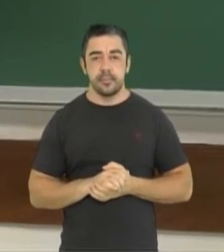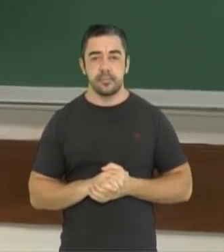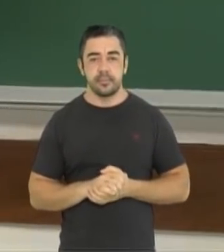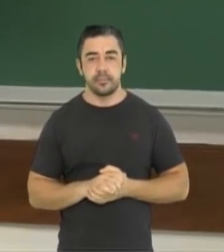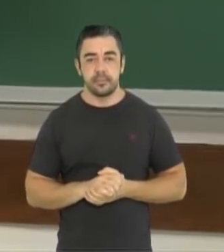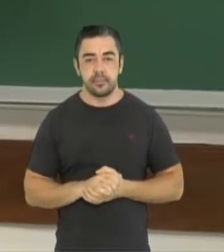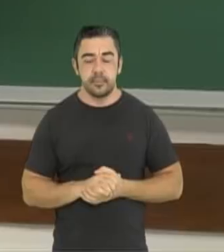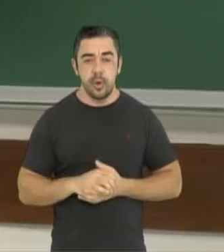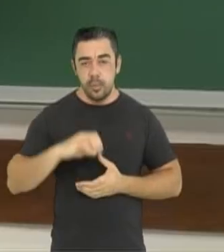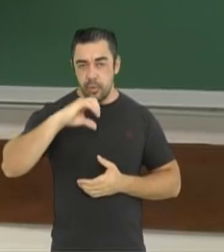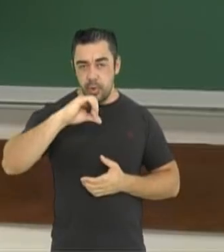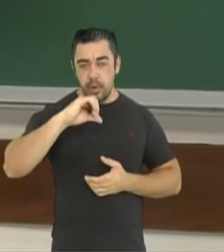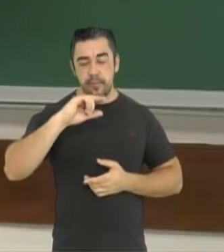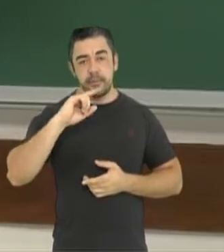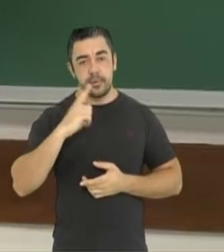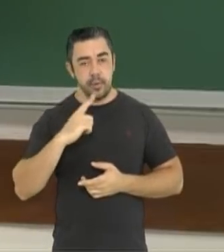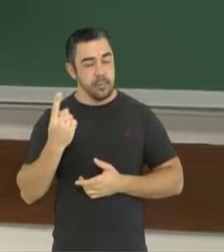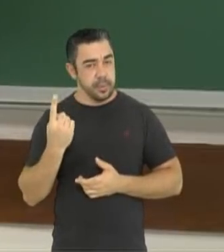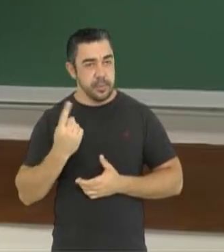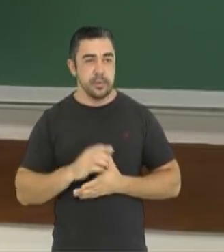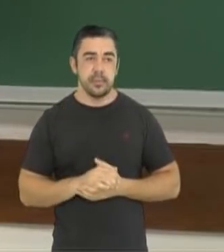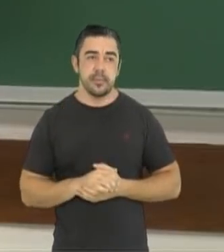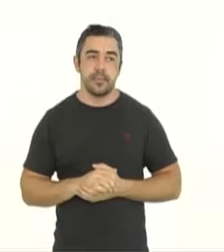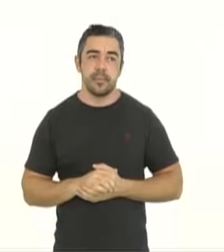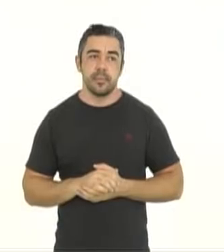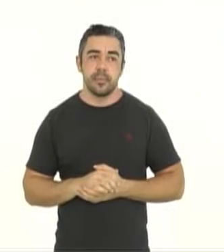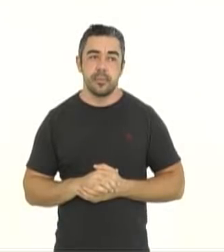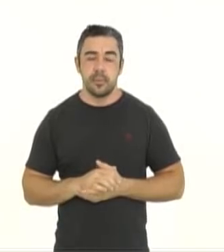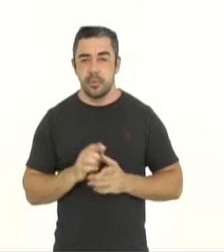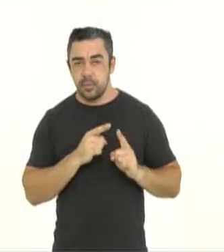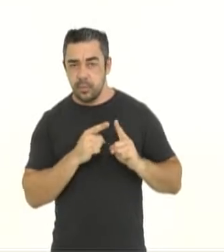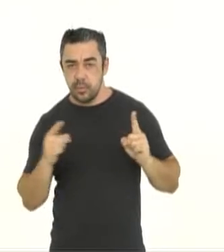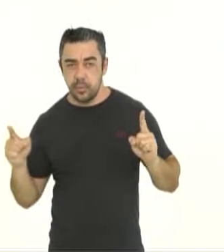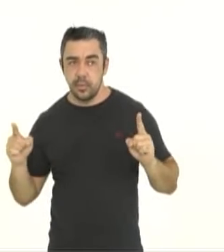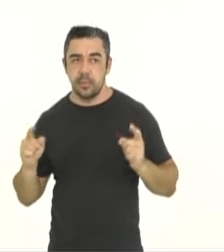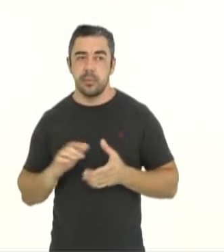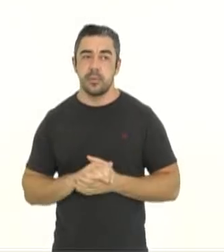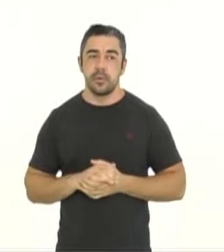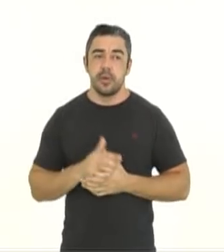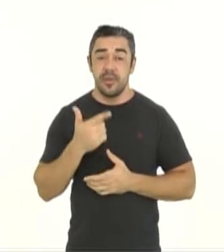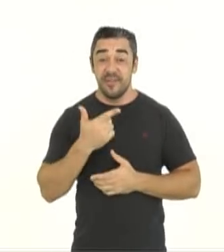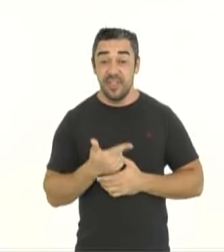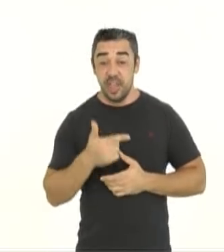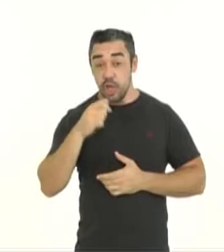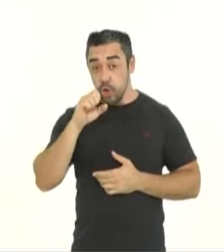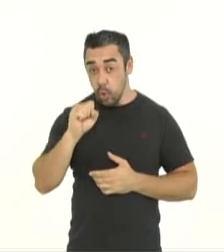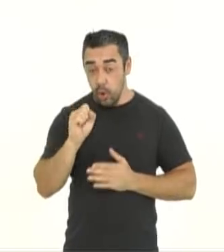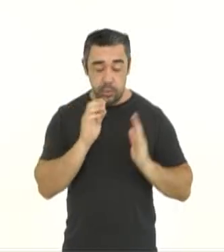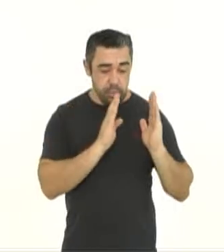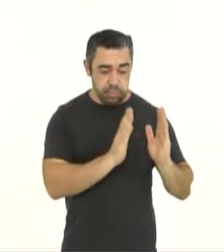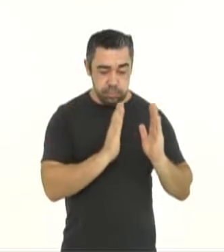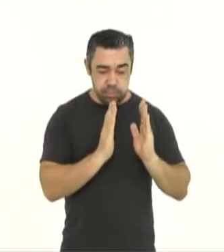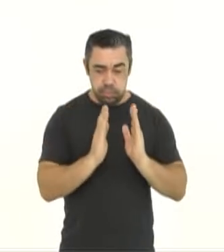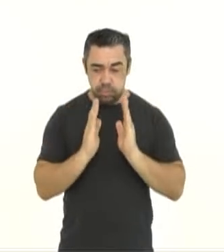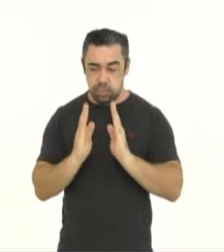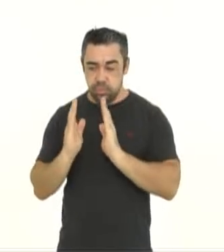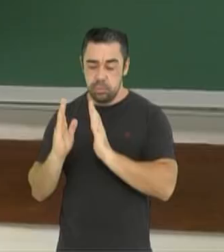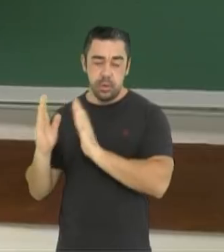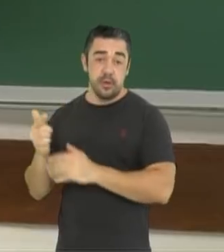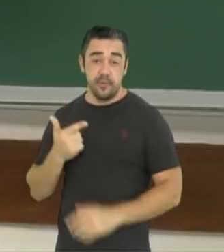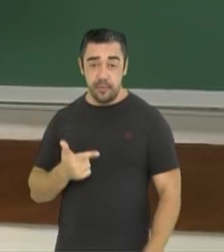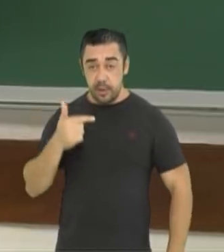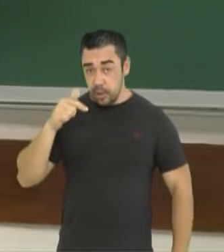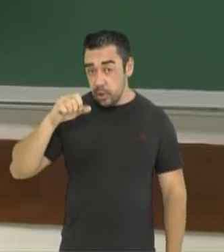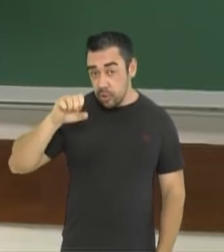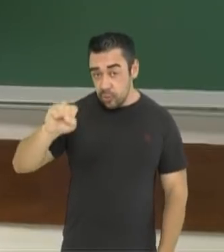para o 9 ser o primeiro algarismo antes da vírgula. Contando aqui, ele andou 28 casas decimais. Saindo daqui